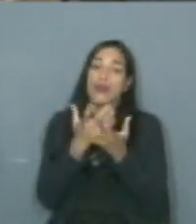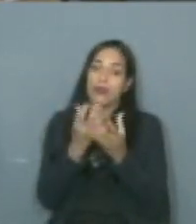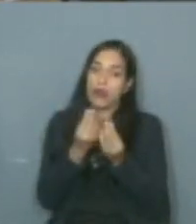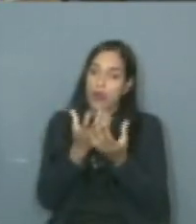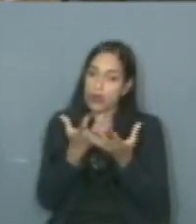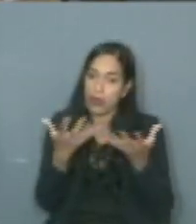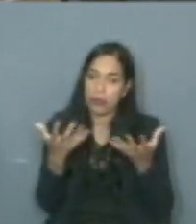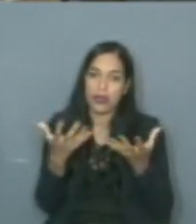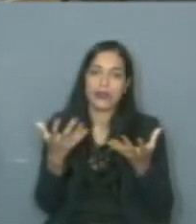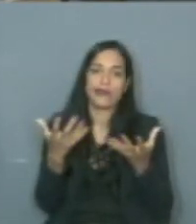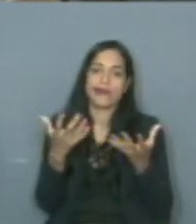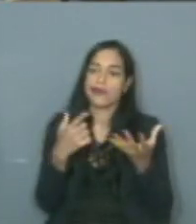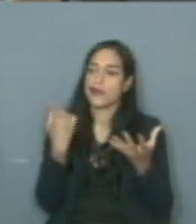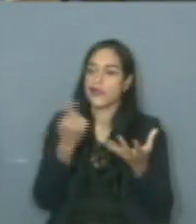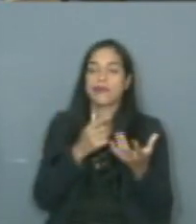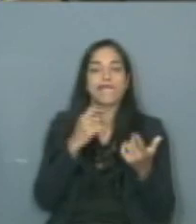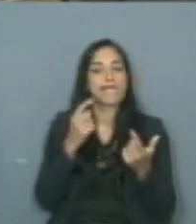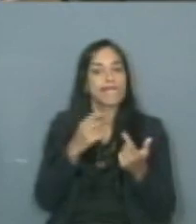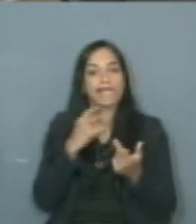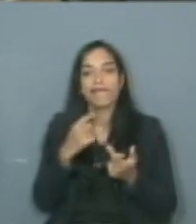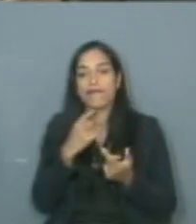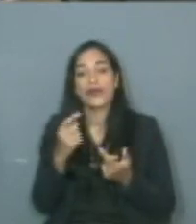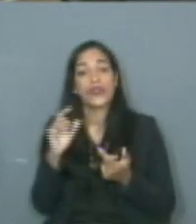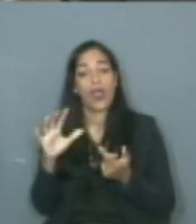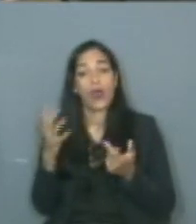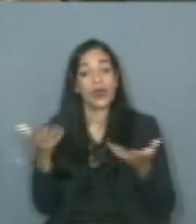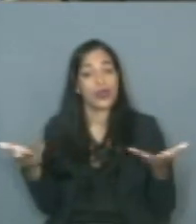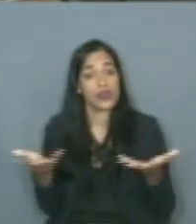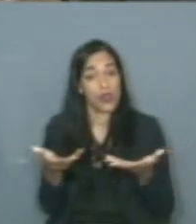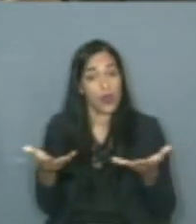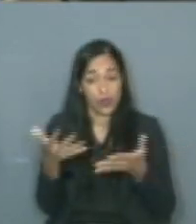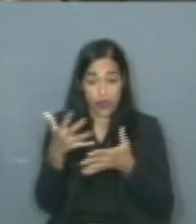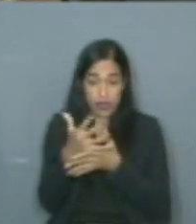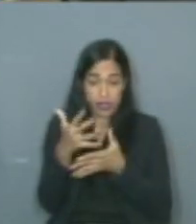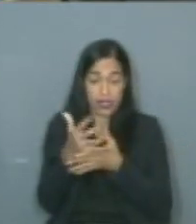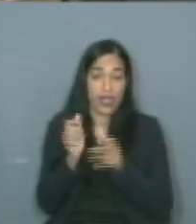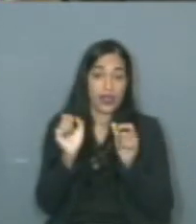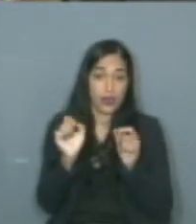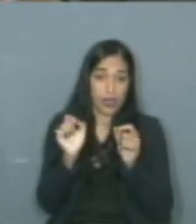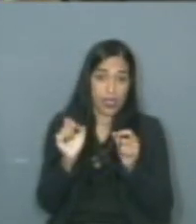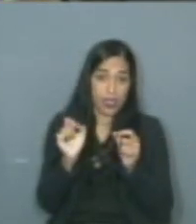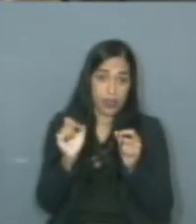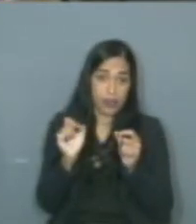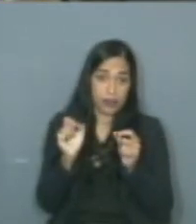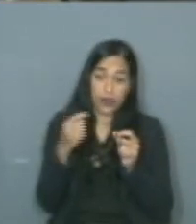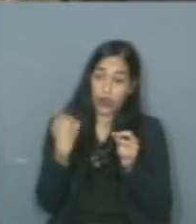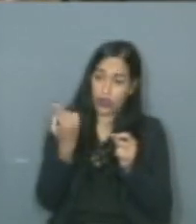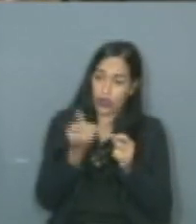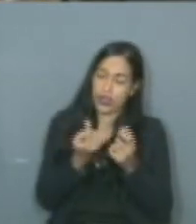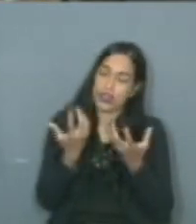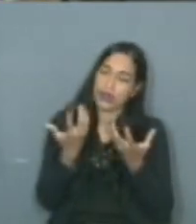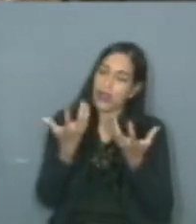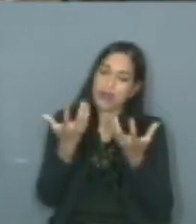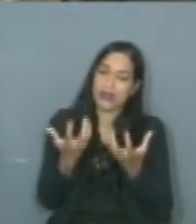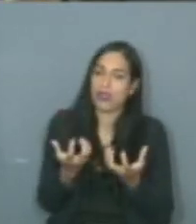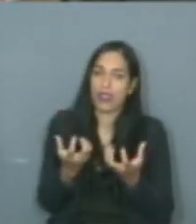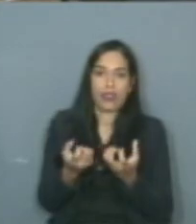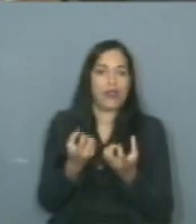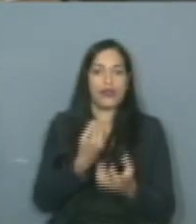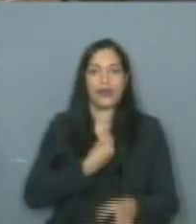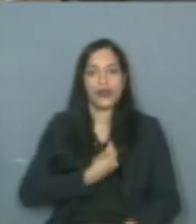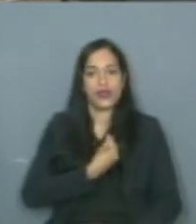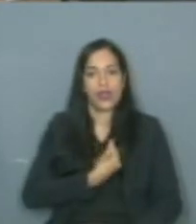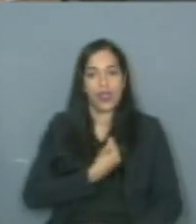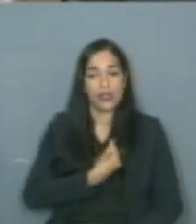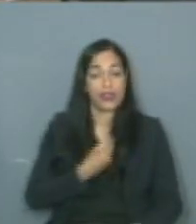por muitas vezes a gente não alcança. O que acontece hoje em nossa cidade é que a gente está naturalizando essa